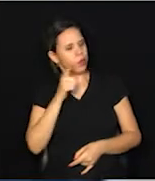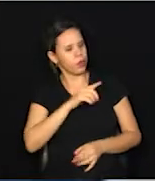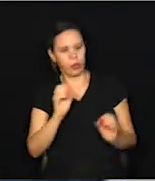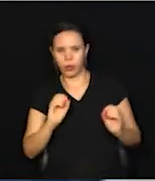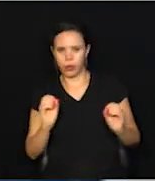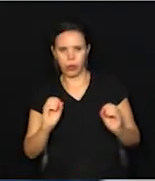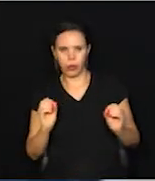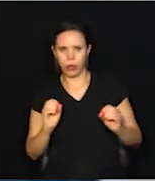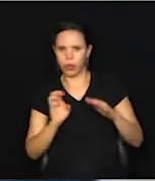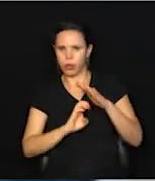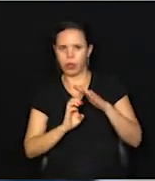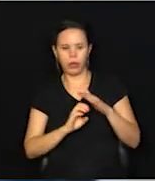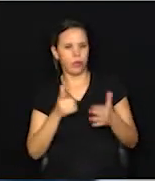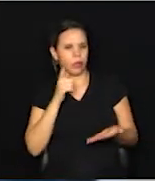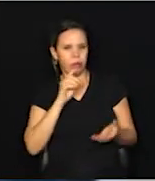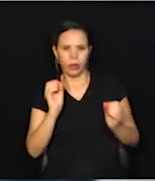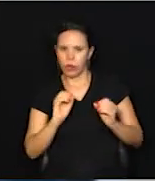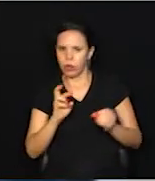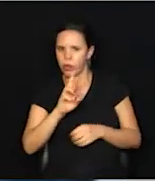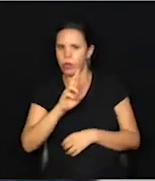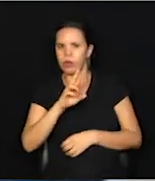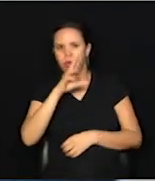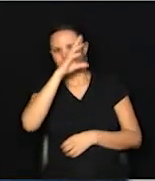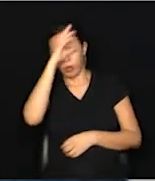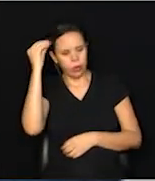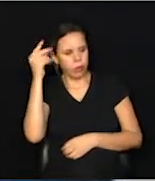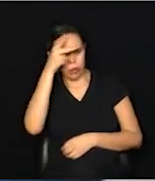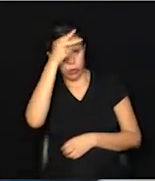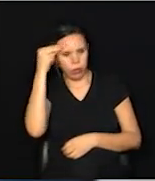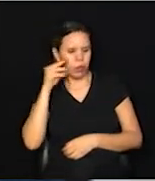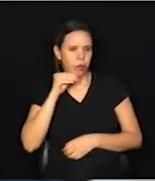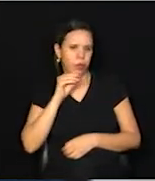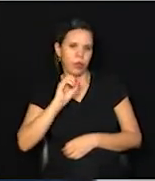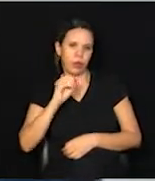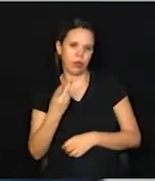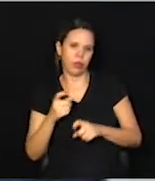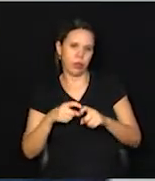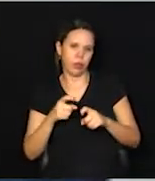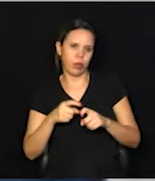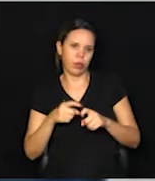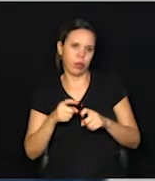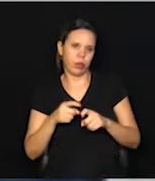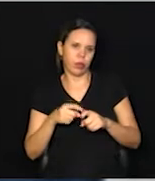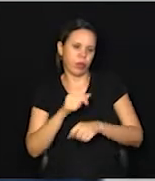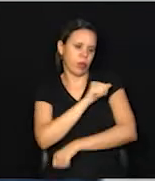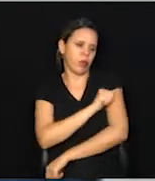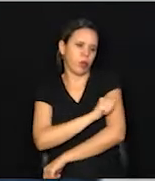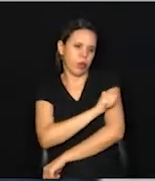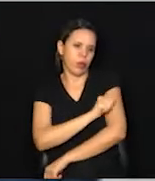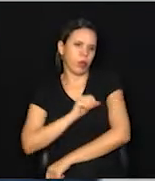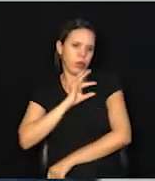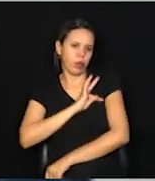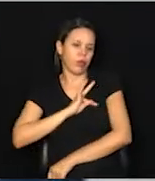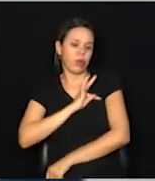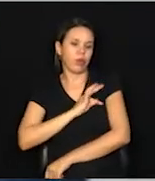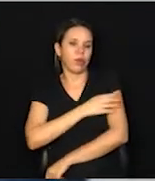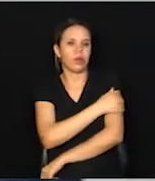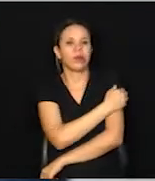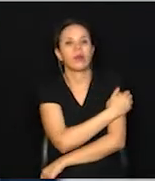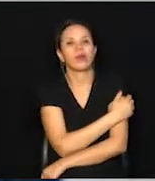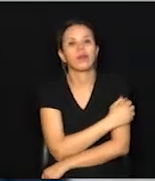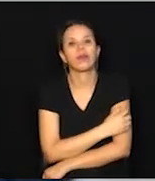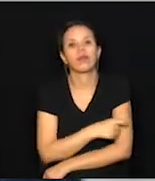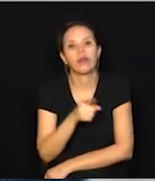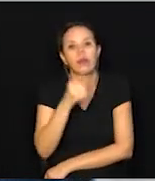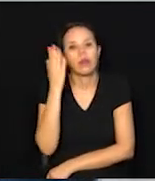Não conseguimos, as empresas, a gente não conseguia RH, ou era médico, ou era a enfermagem, técnico de enfermagem. Vocês